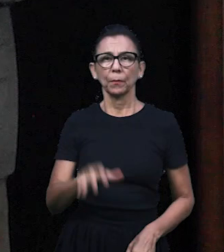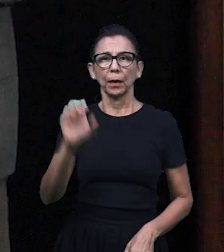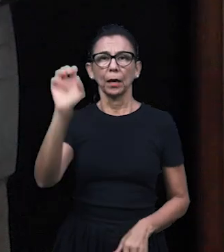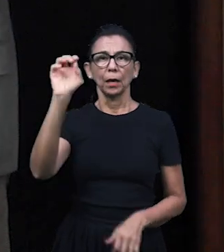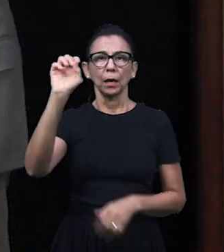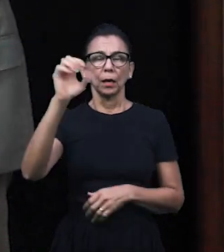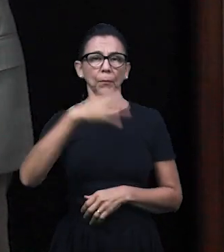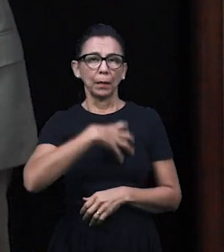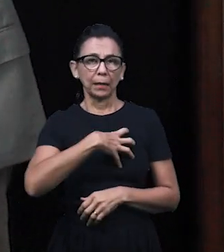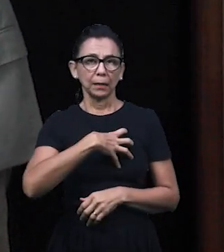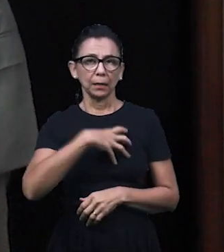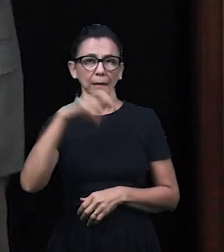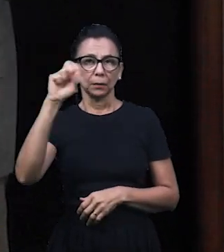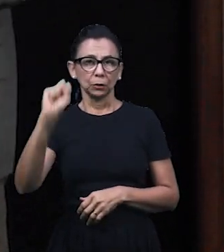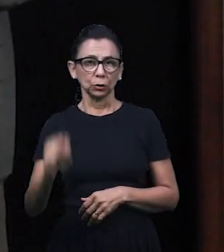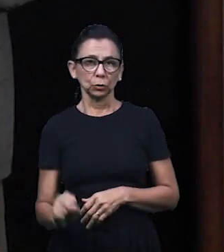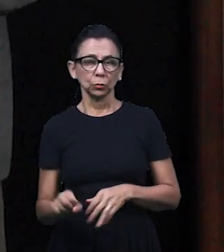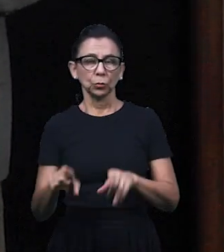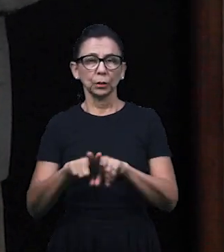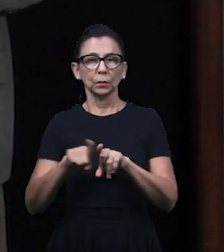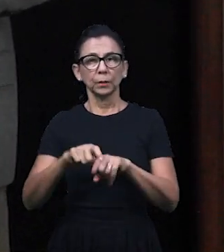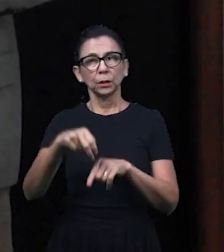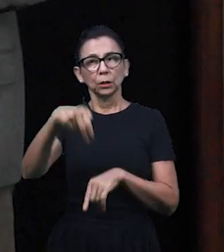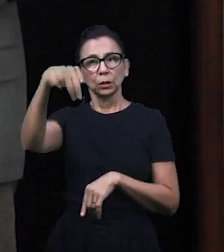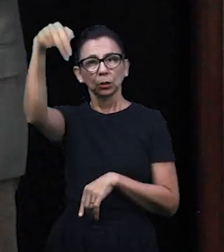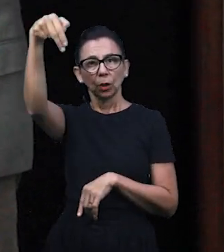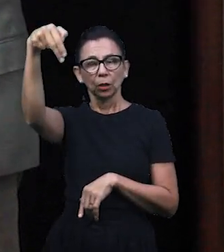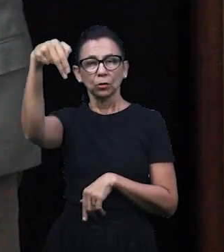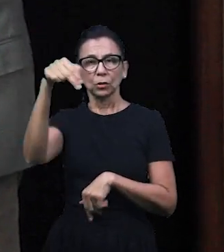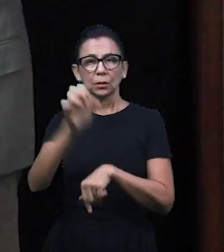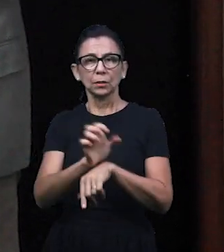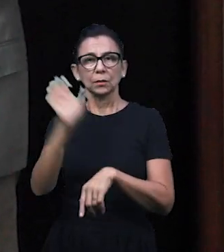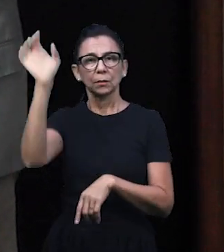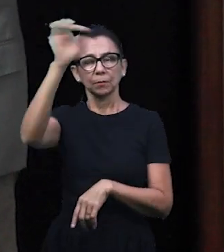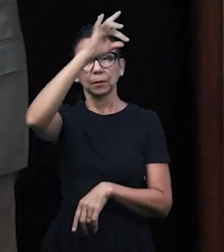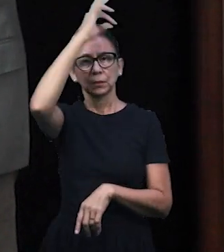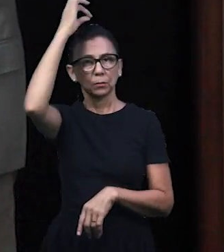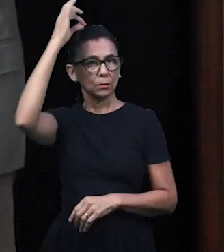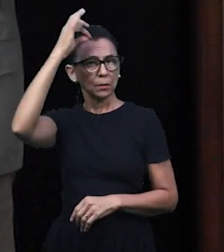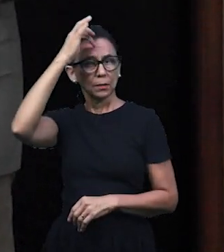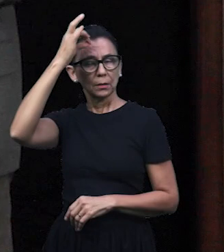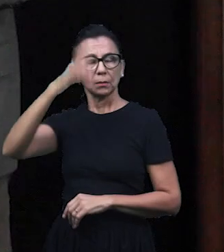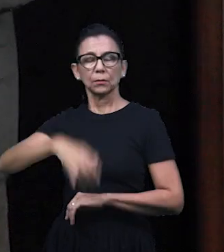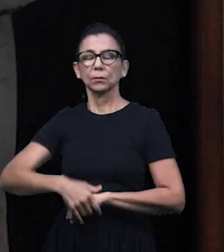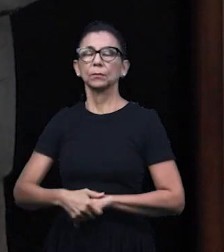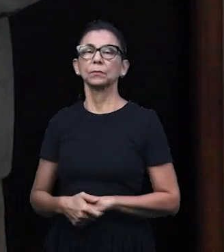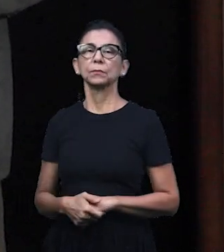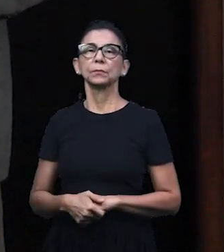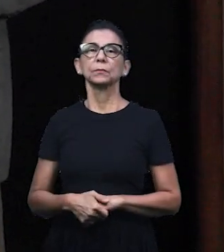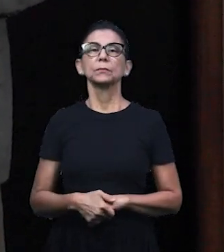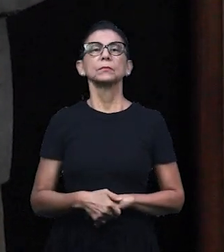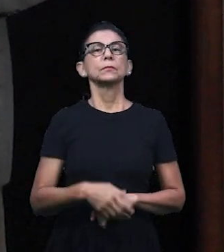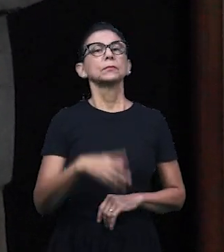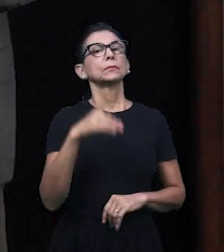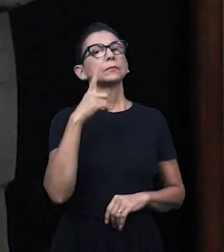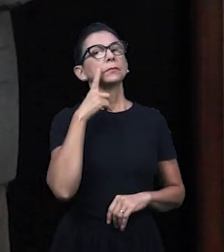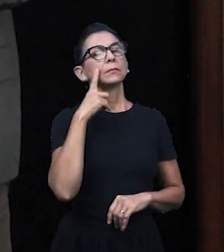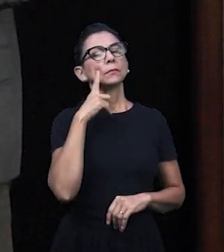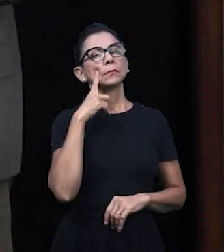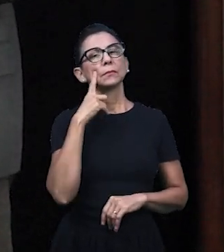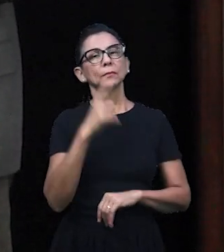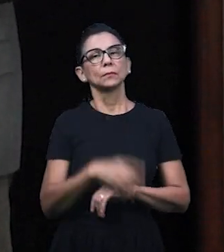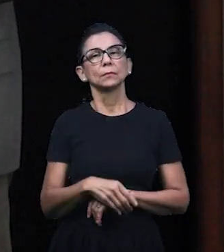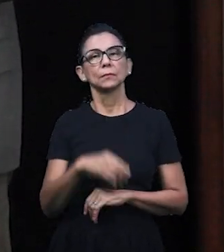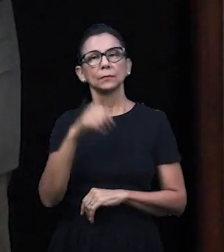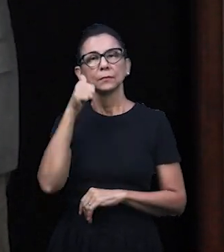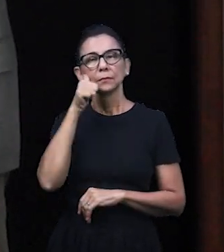do Espírito Santo. Mas quem vai contar para nós esse assunto, quem vai falar para nós sobre isso, é a nossa jornalista